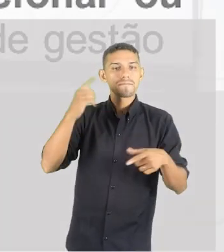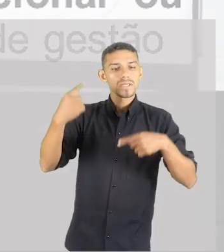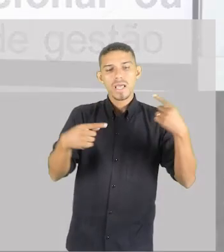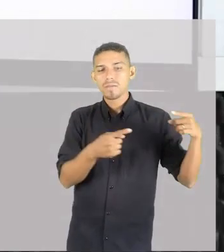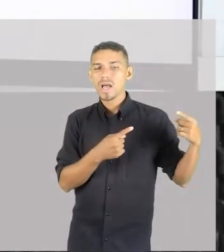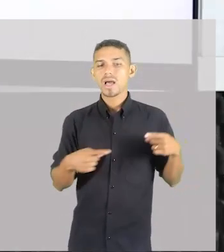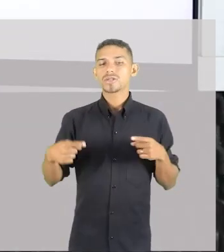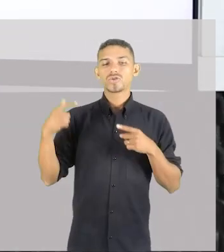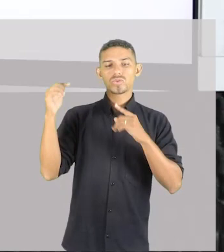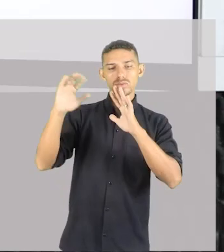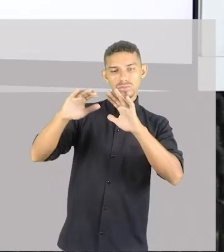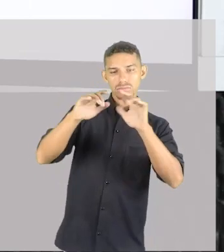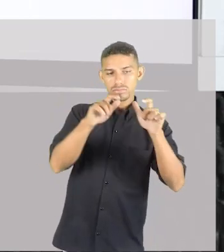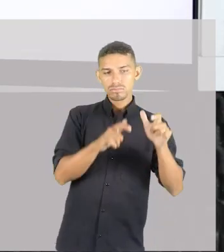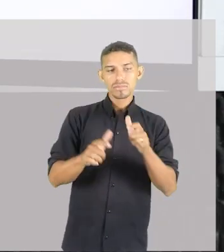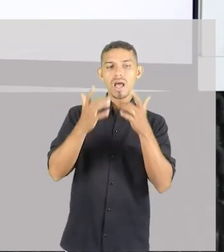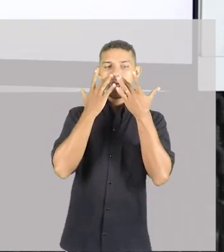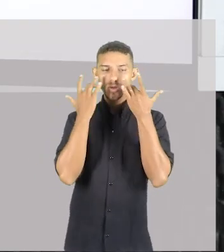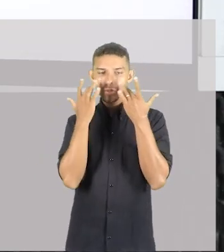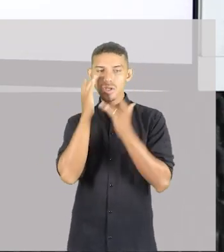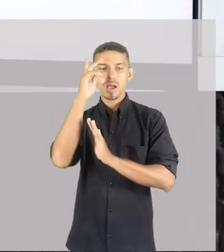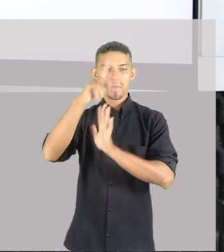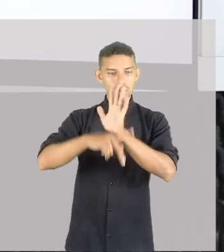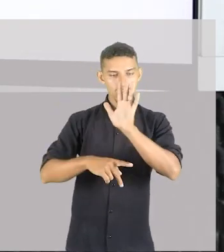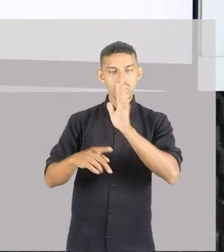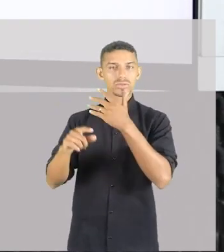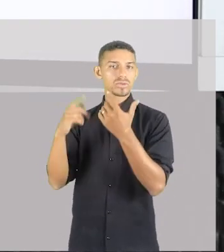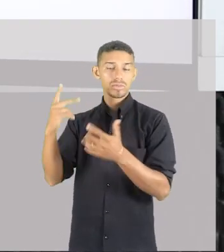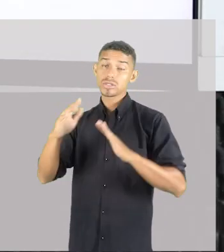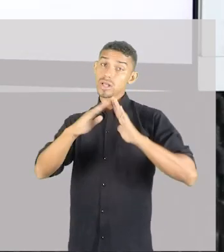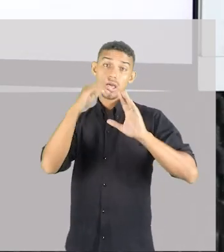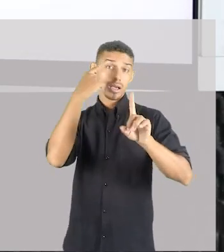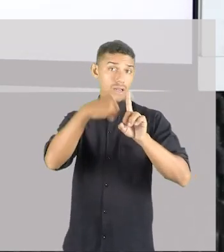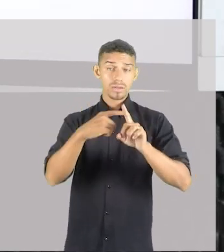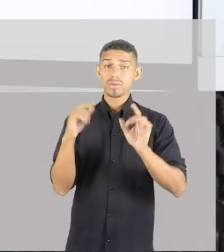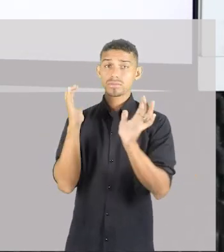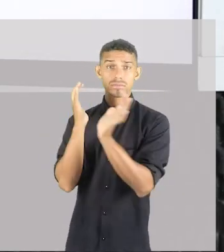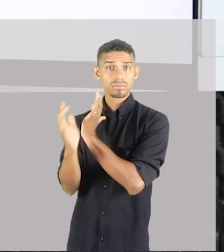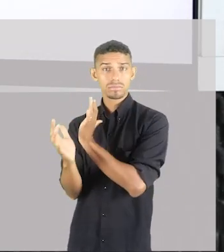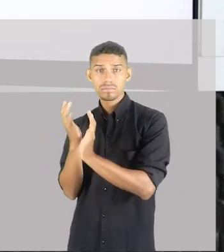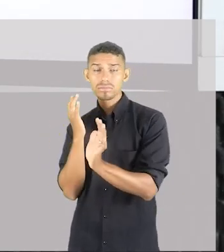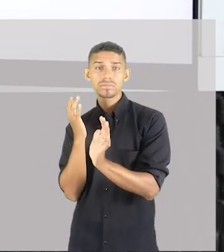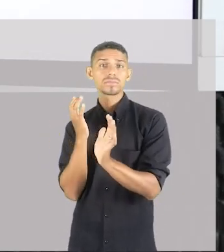debates, residências artísticas, projetos autorais. Pode ser na igreja, pode ser no centro,